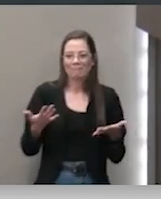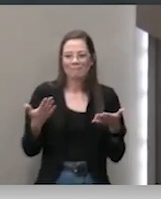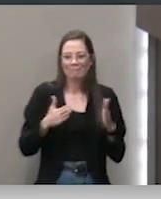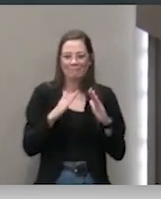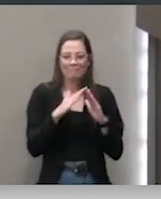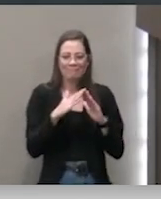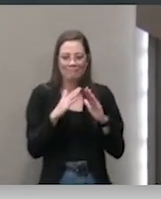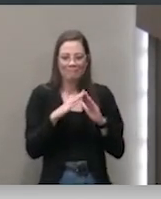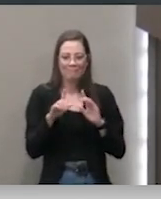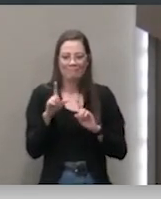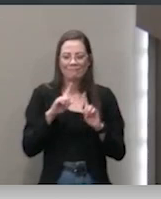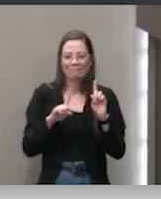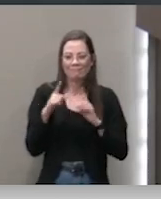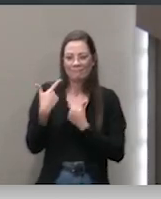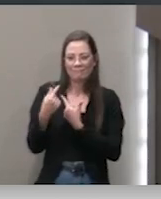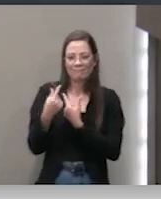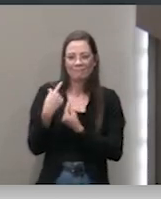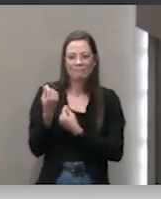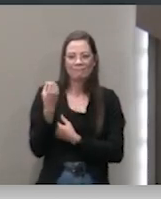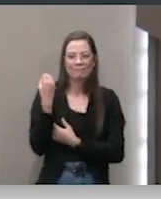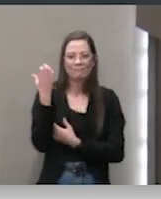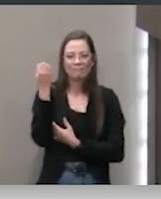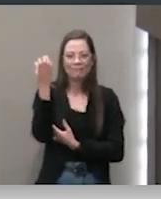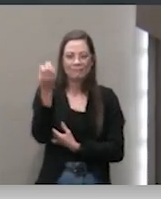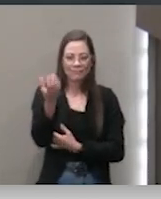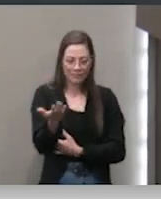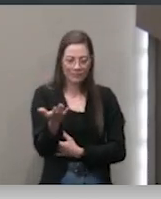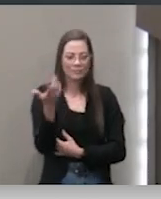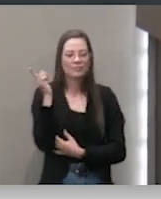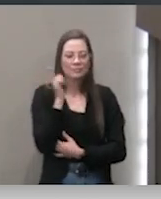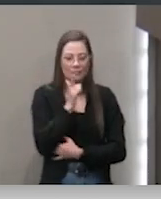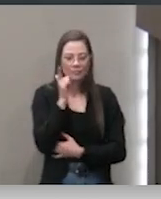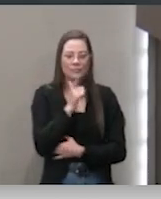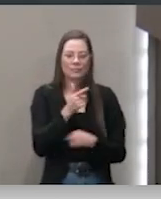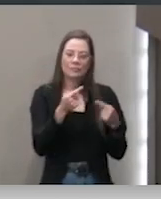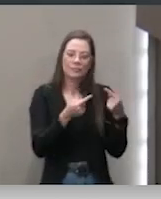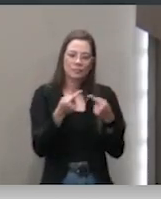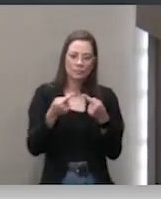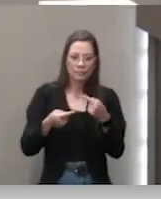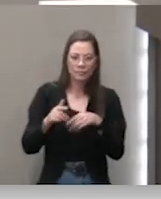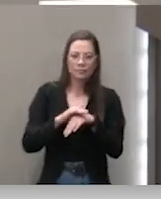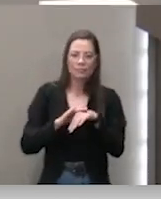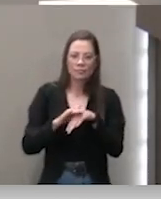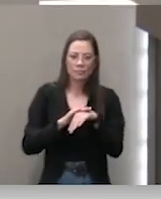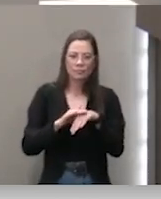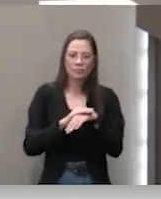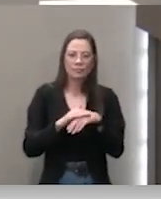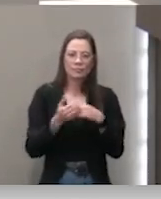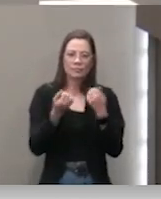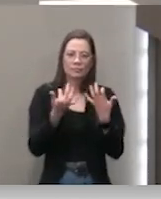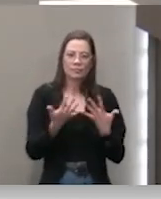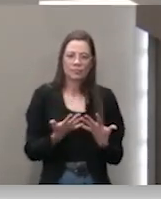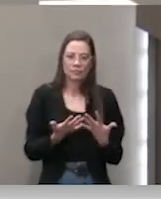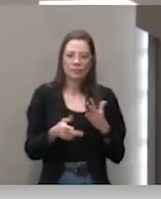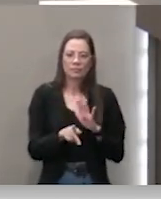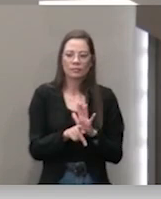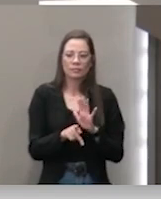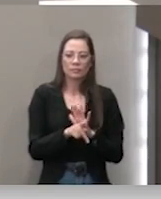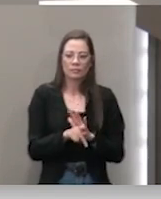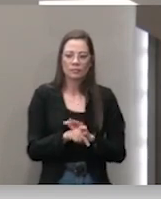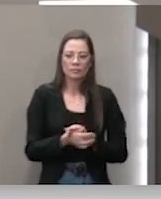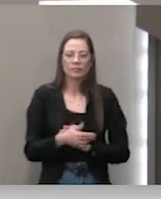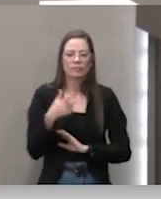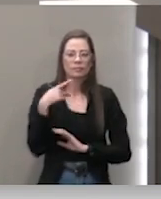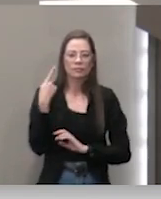quando muitos estão em missões fora, né? Para ver mais os debates e a participação dos edis, né, vereador